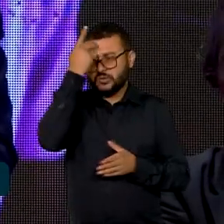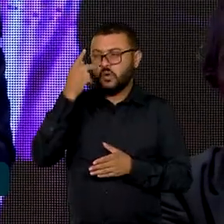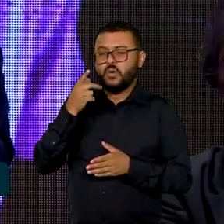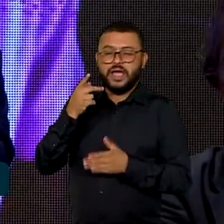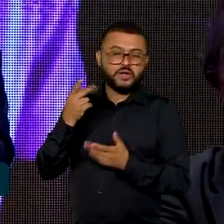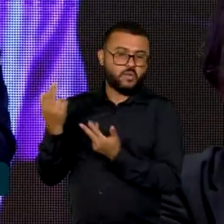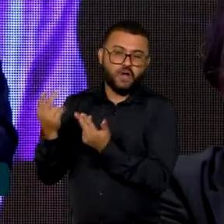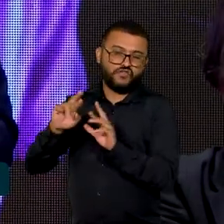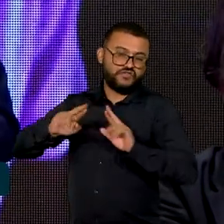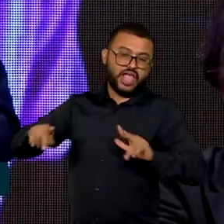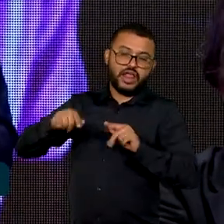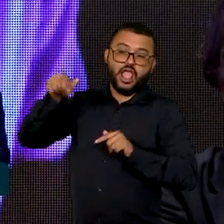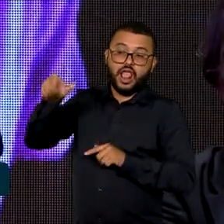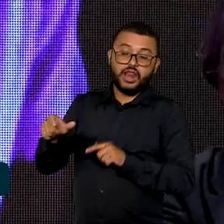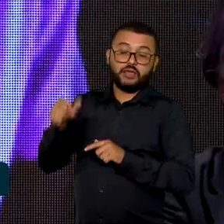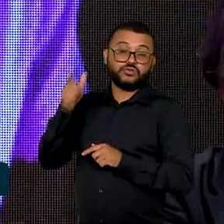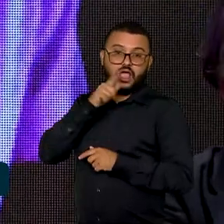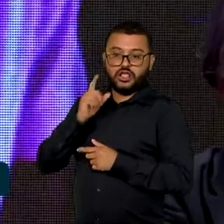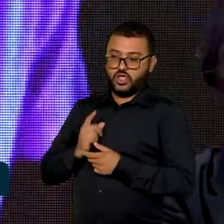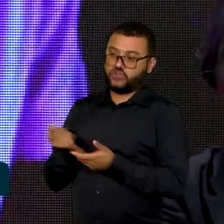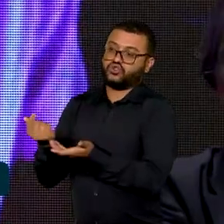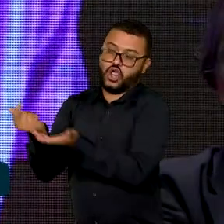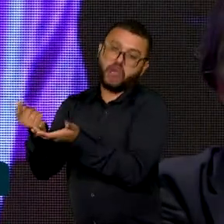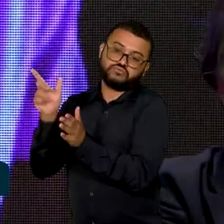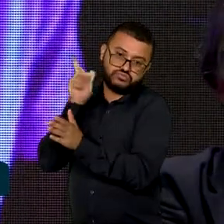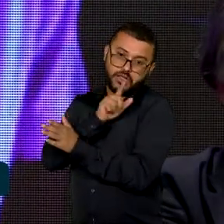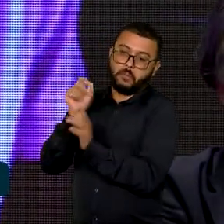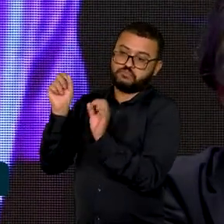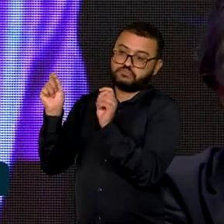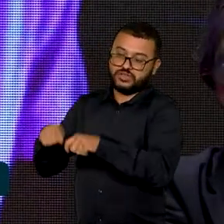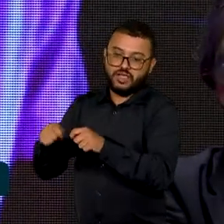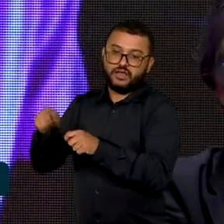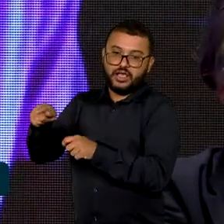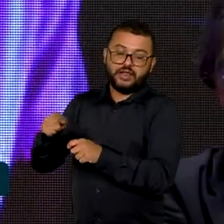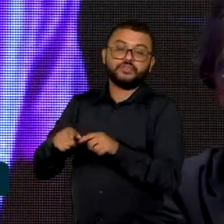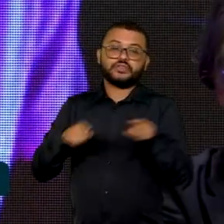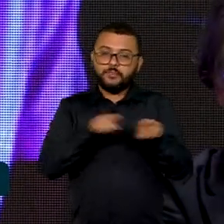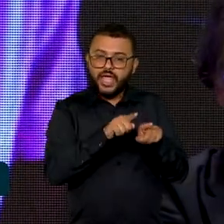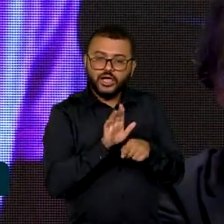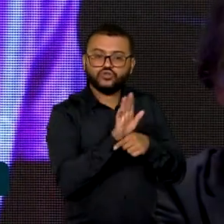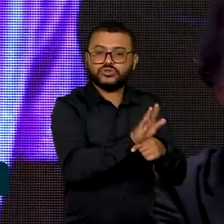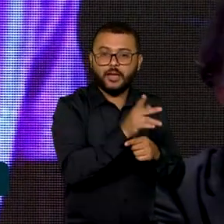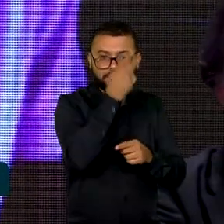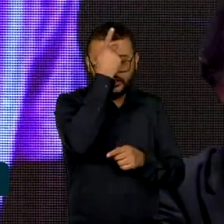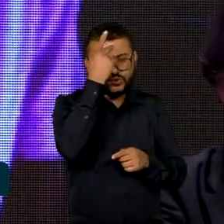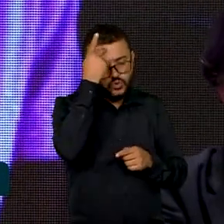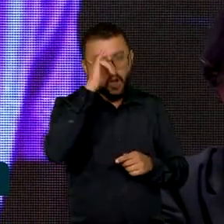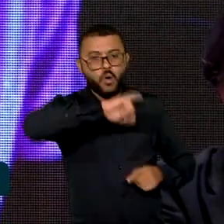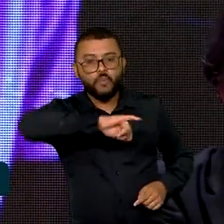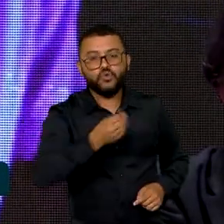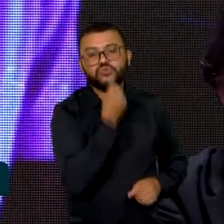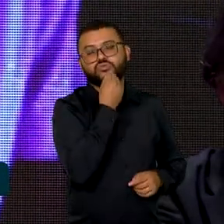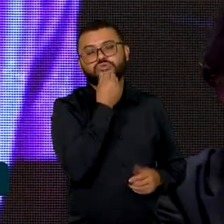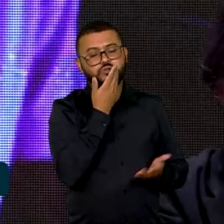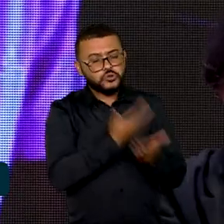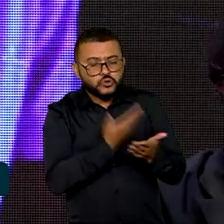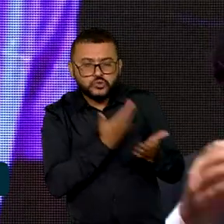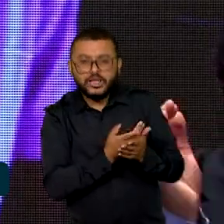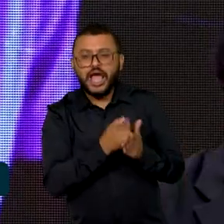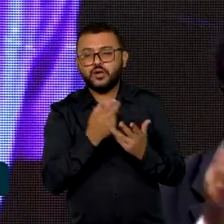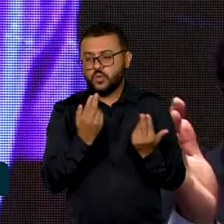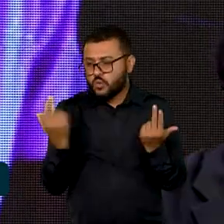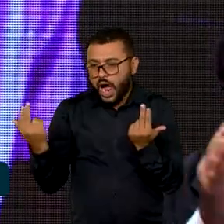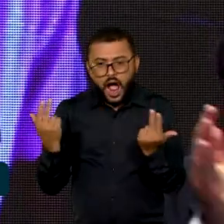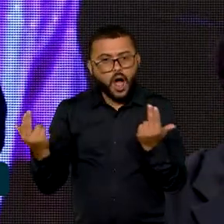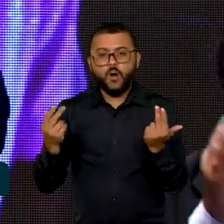a mesma facilidade que o dinheiro lhe deu, que o Estado dê para ele a oportunidade dele ter a mesma